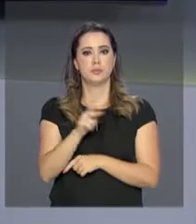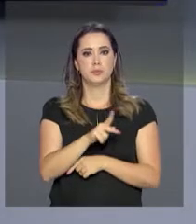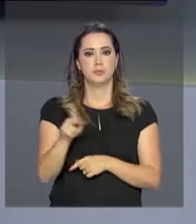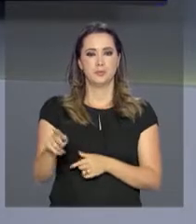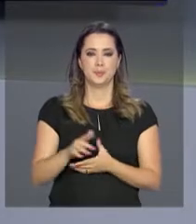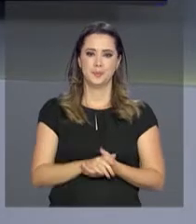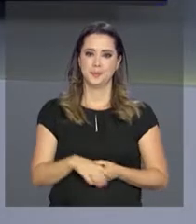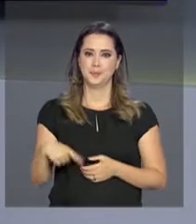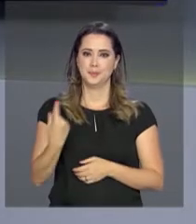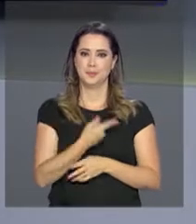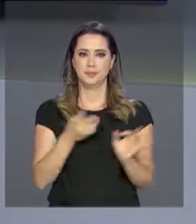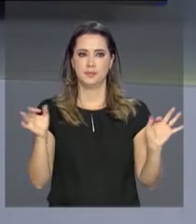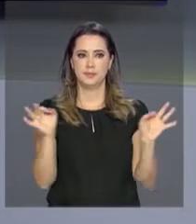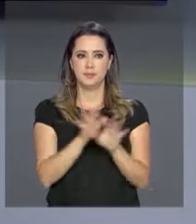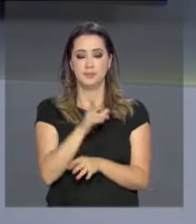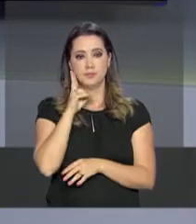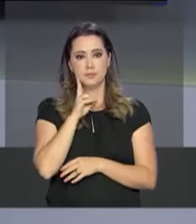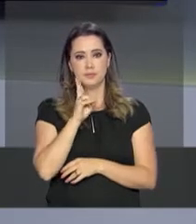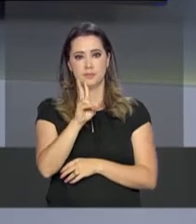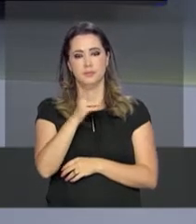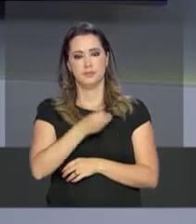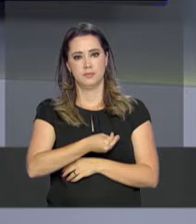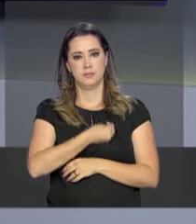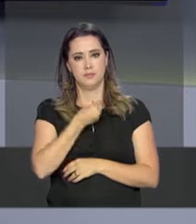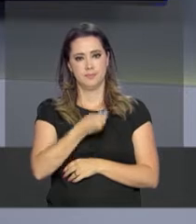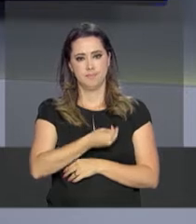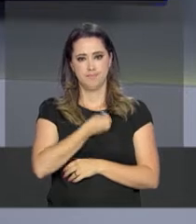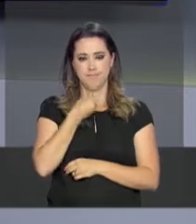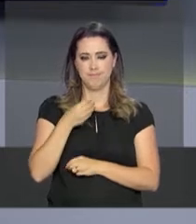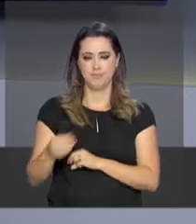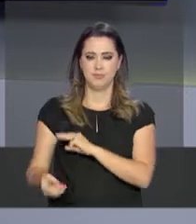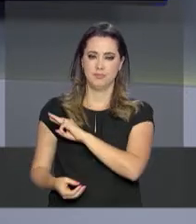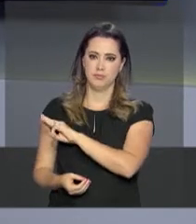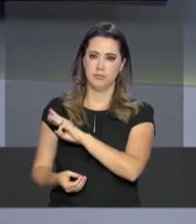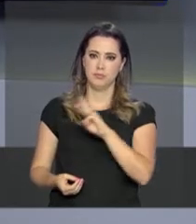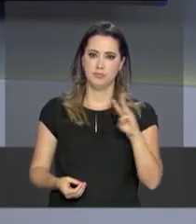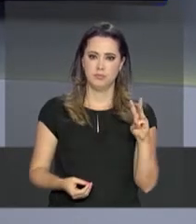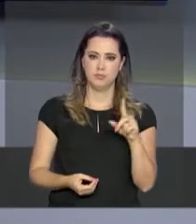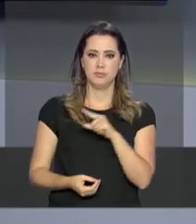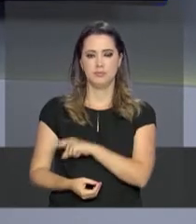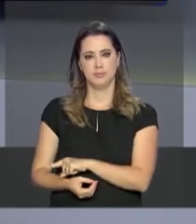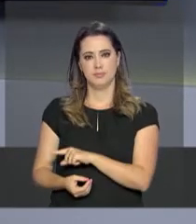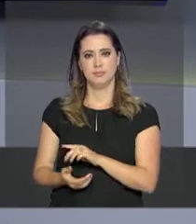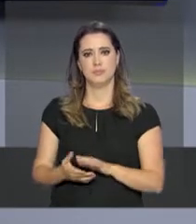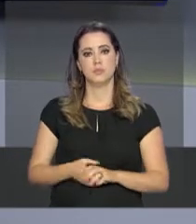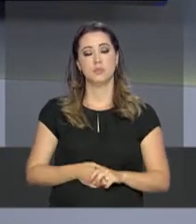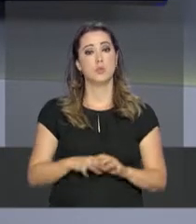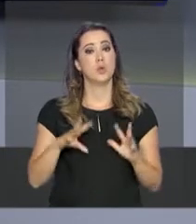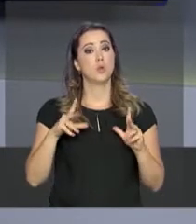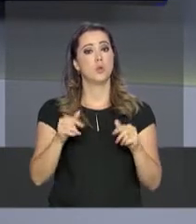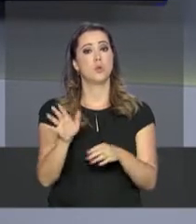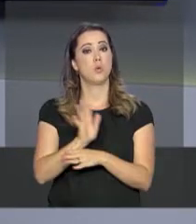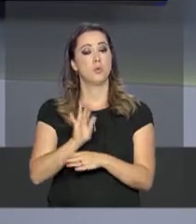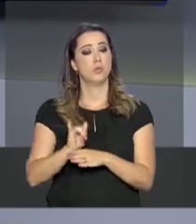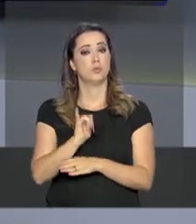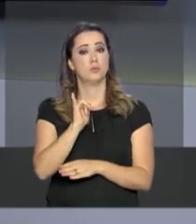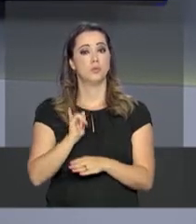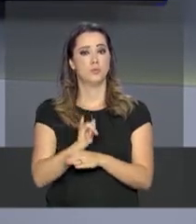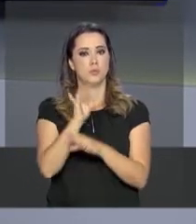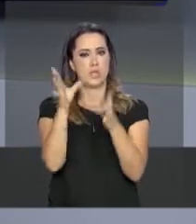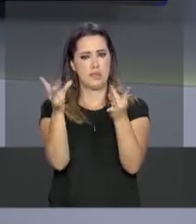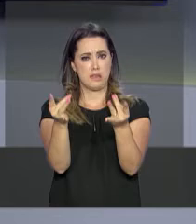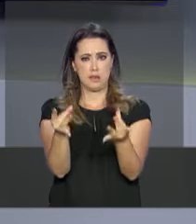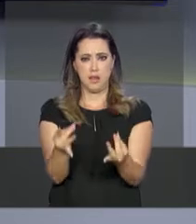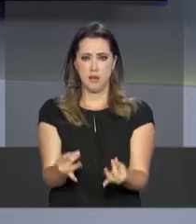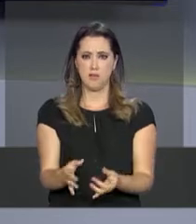nós ficamos por aqui você acompanha a programação ao vivo pelo site da npr na internet e todas as reportagens estão